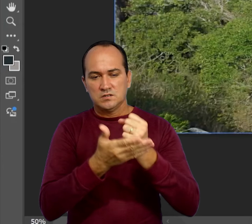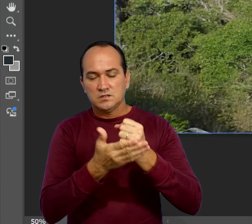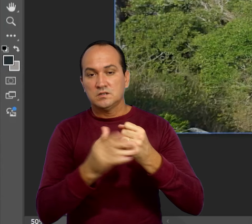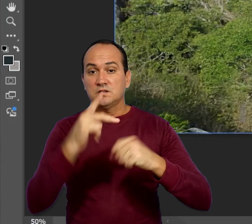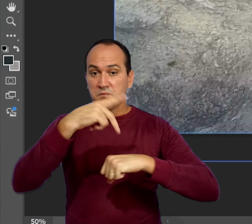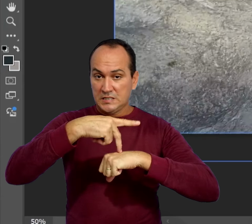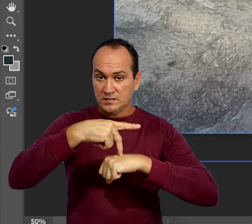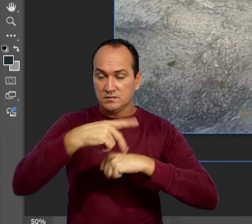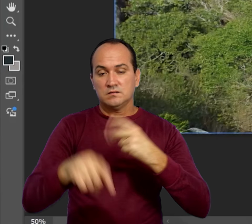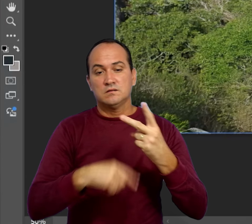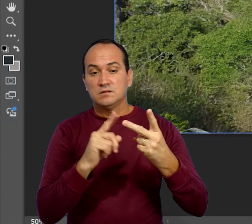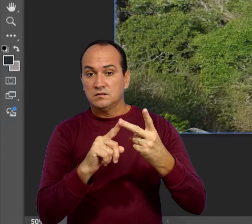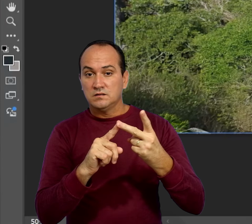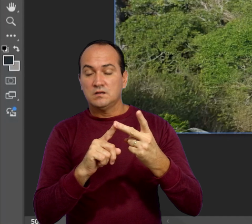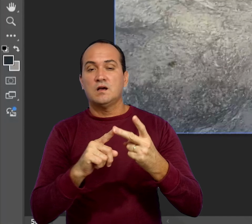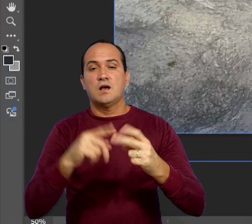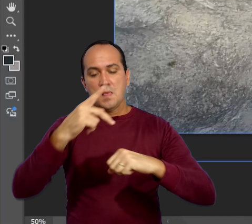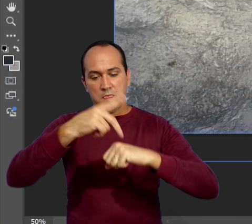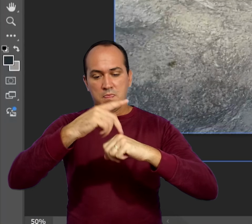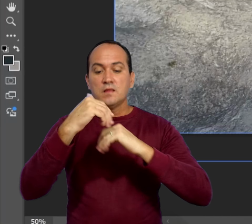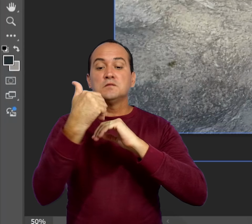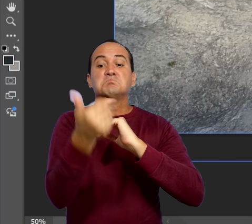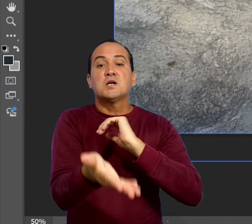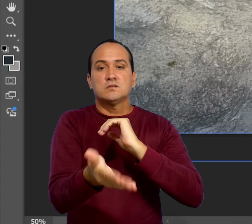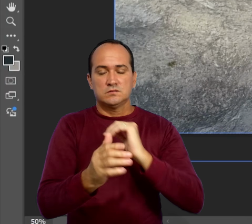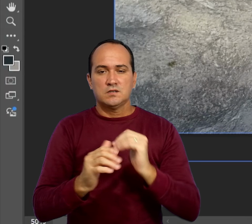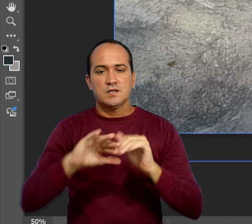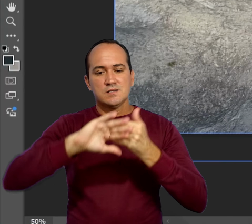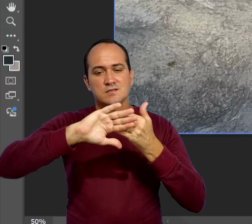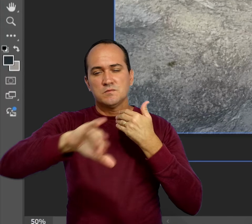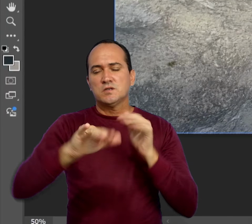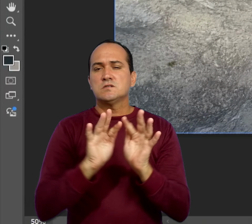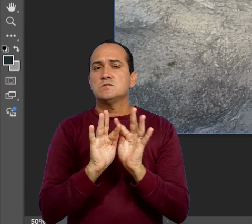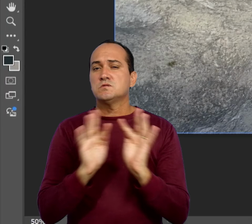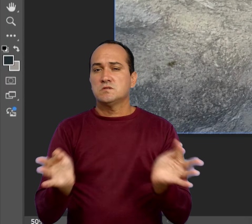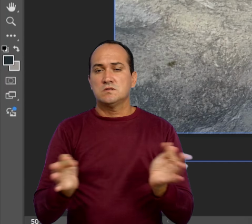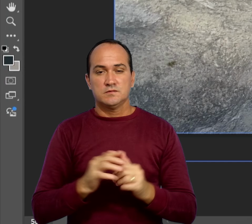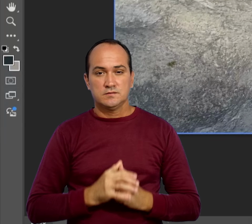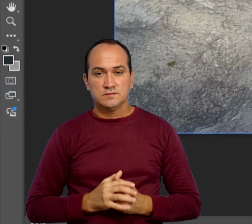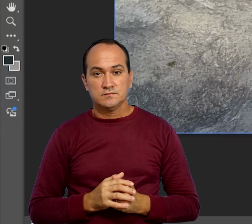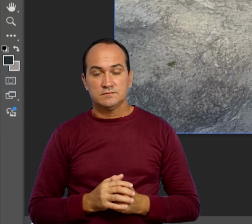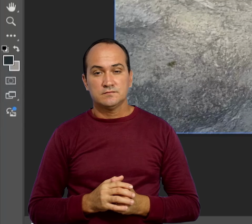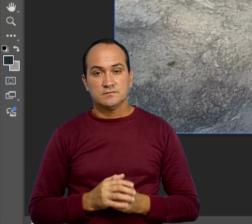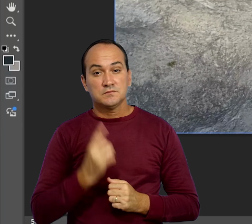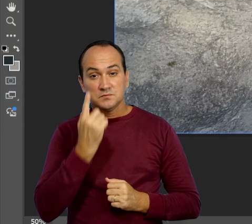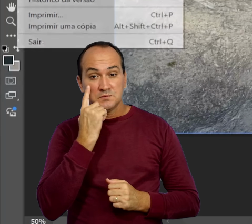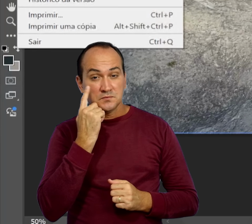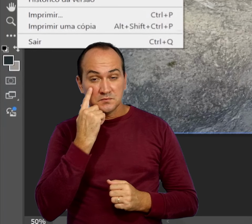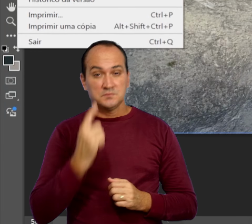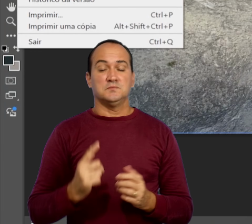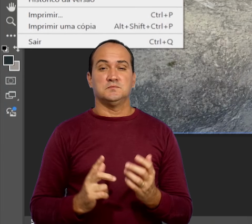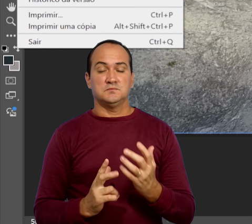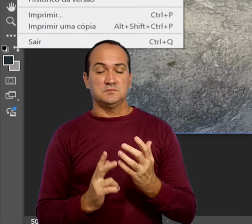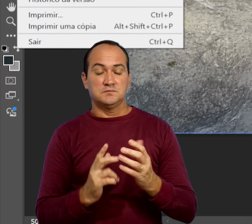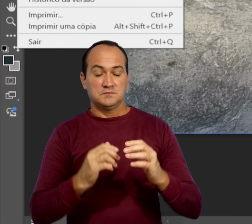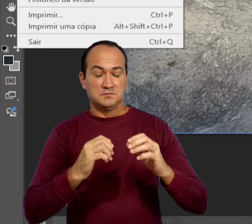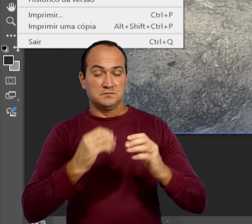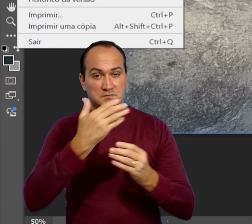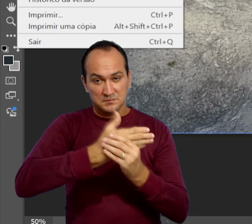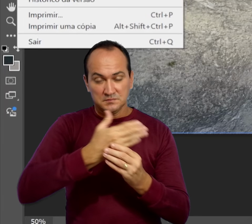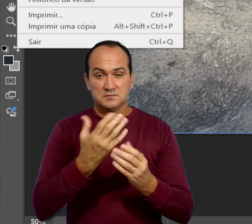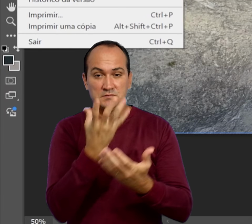tenho basicamente a camada da pedra e a camada da rocha ali embaixo. Então é basicamente uma separação muito simples que eu fiz aqui. Então vou lá, arquivo,